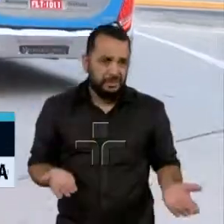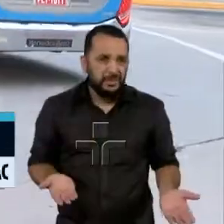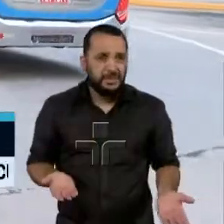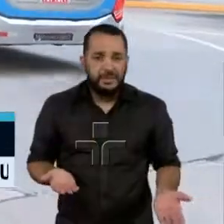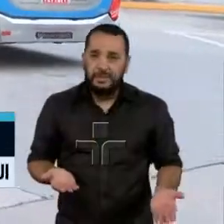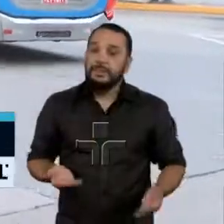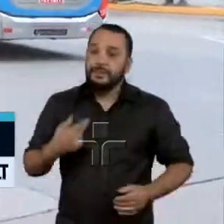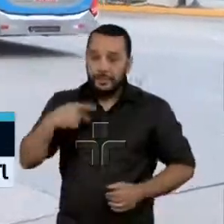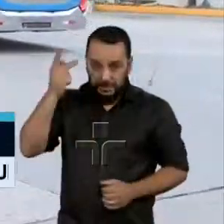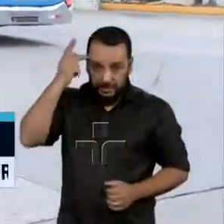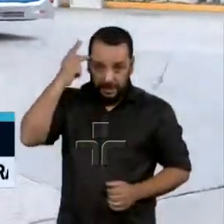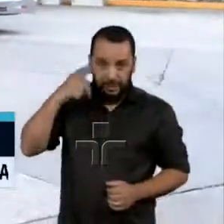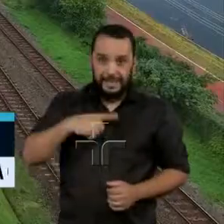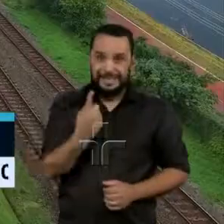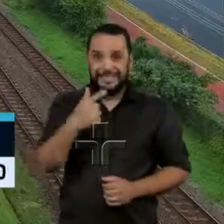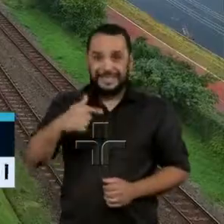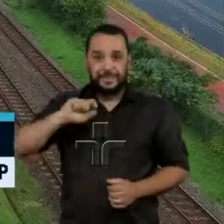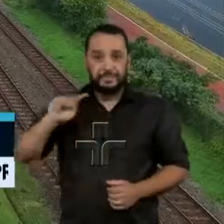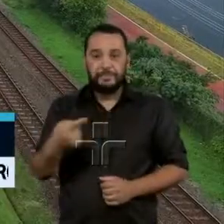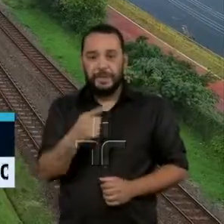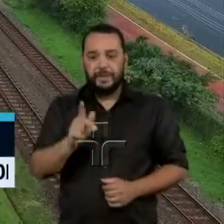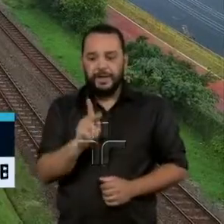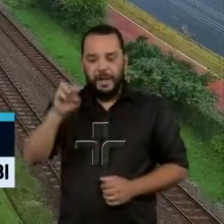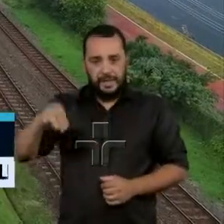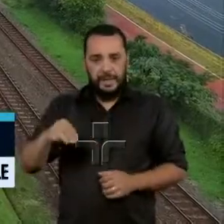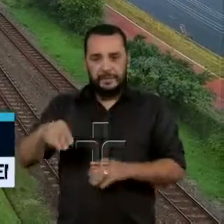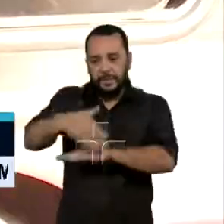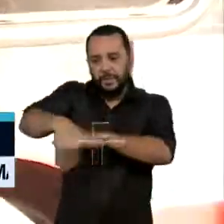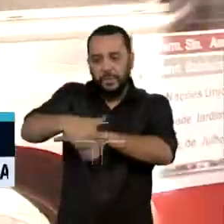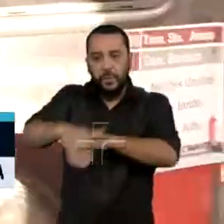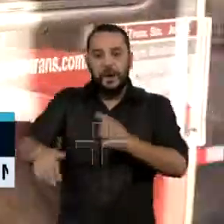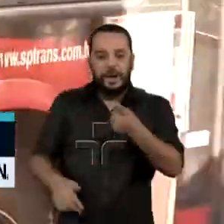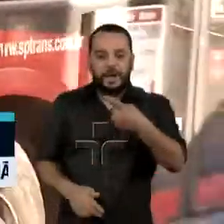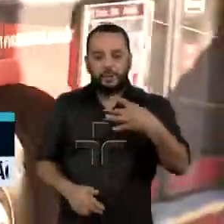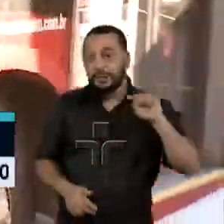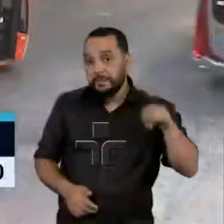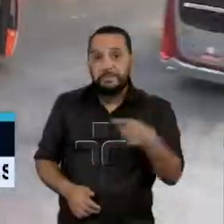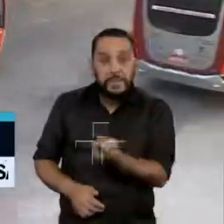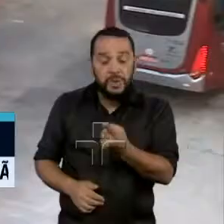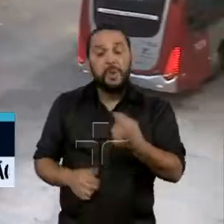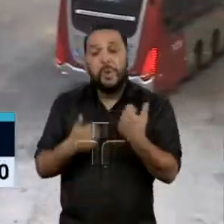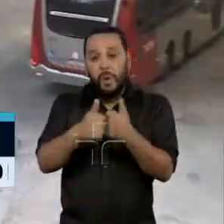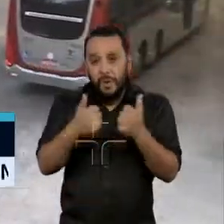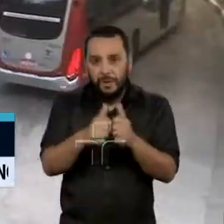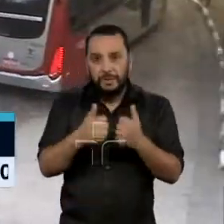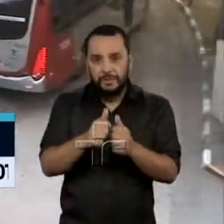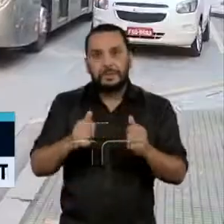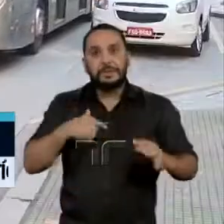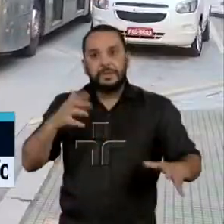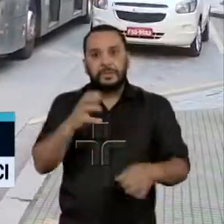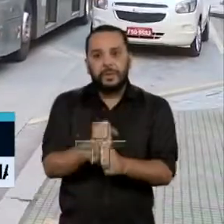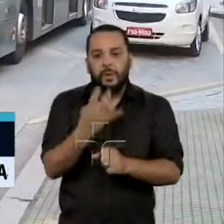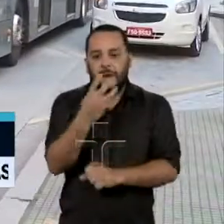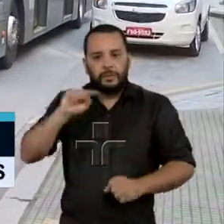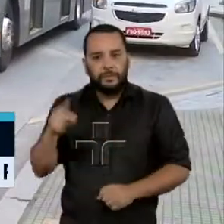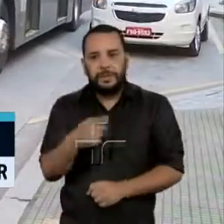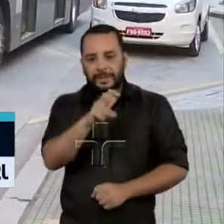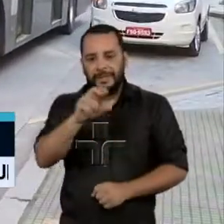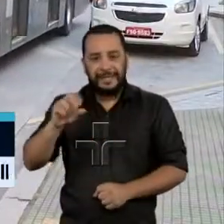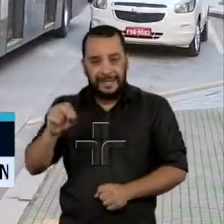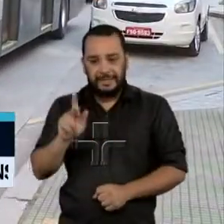São Paulo tem 17 mil quilômetros de ruas. 14 mil ônibus circulam por 4.500 quilômetros. Mas as